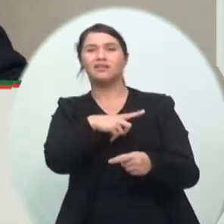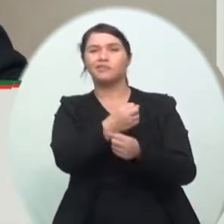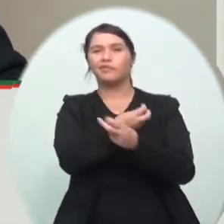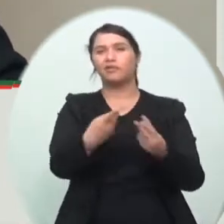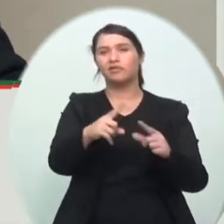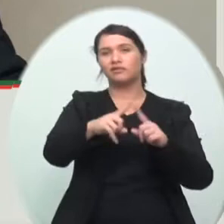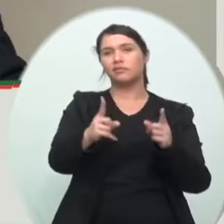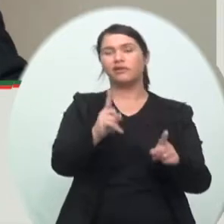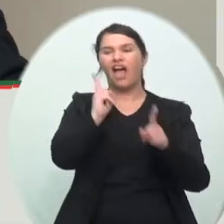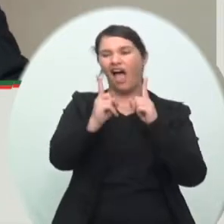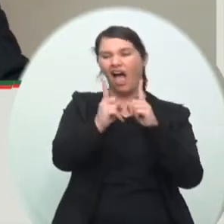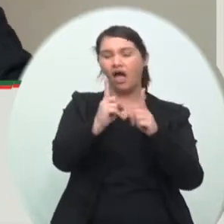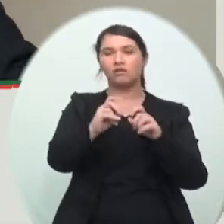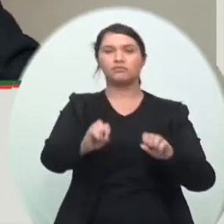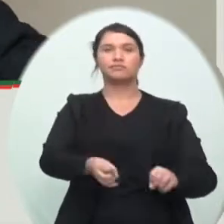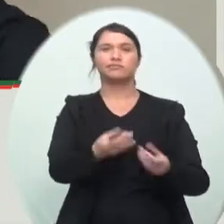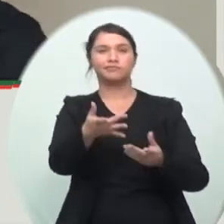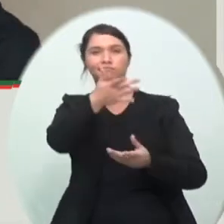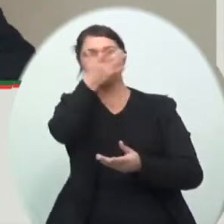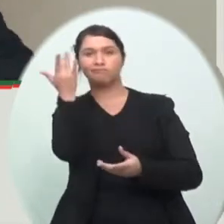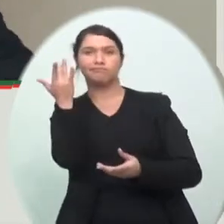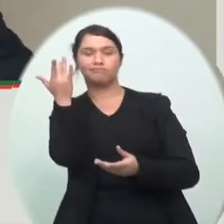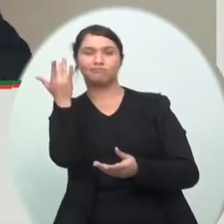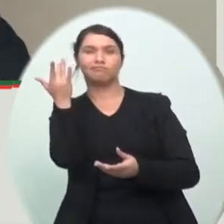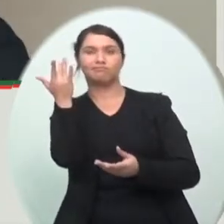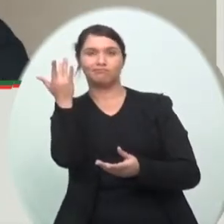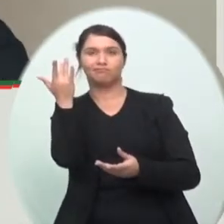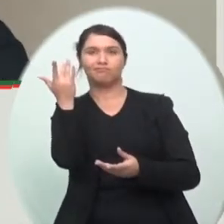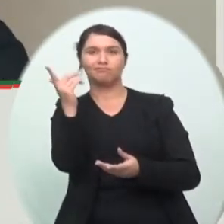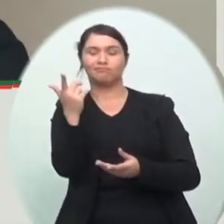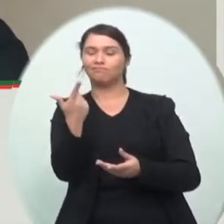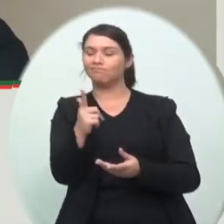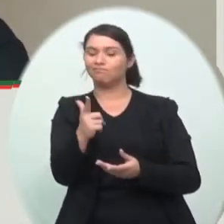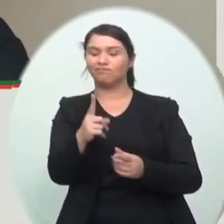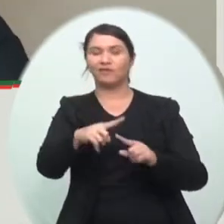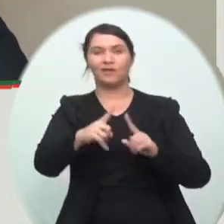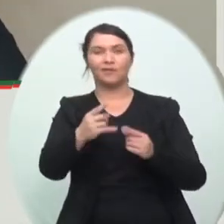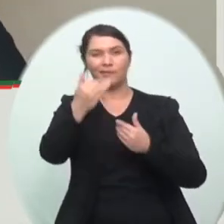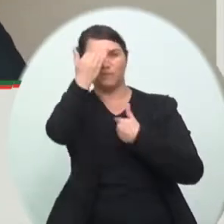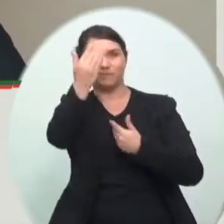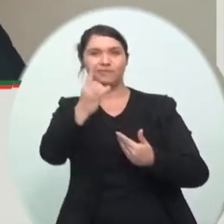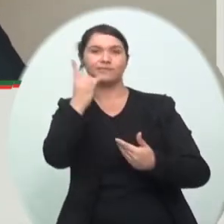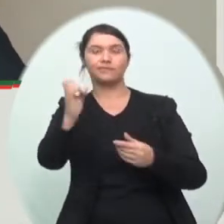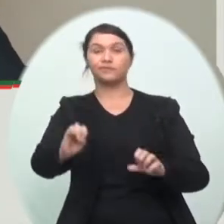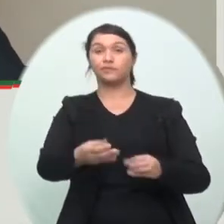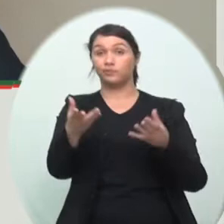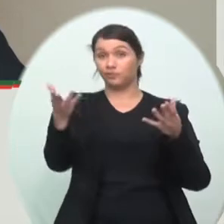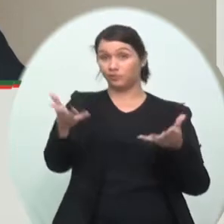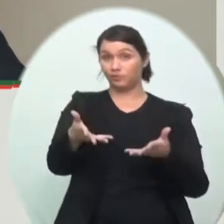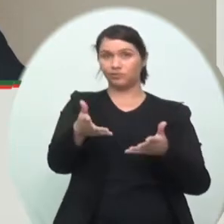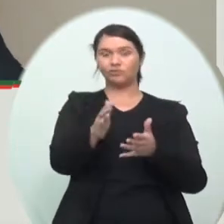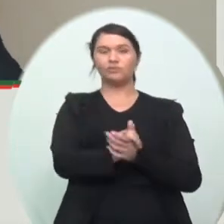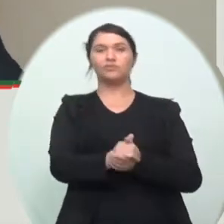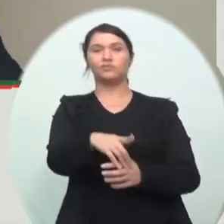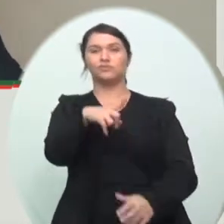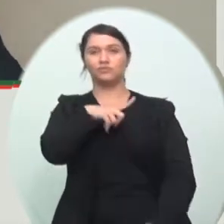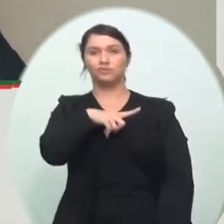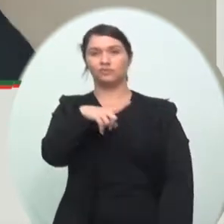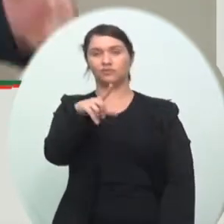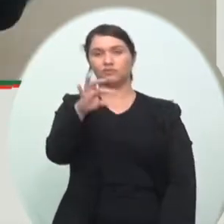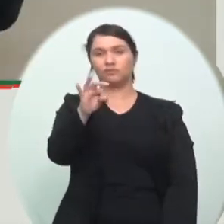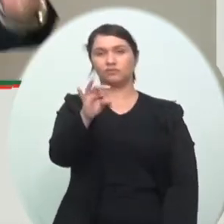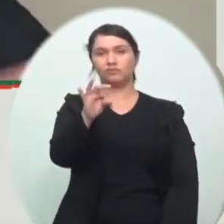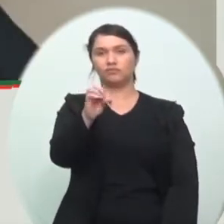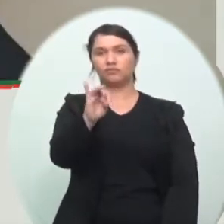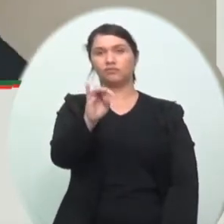reclamamos. Por isso que me motivou a trazê-los aqui. E aqui nós temos, Tiago e Douglas e